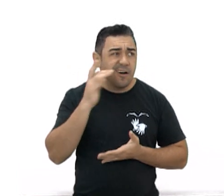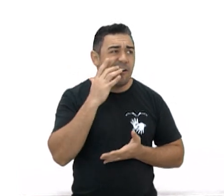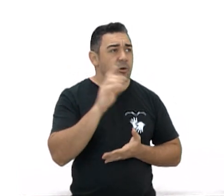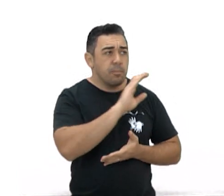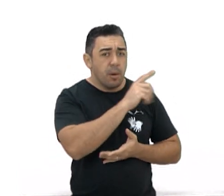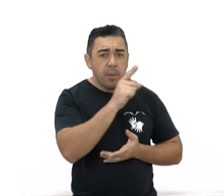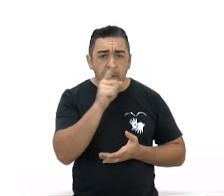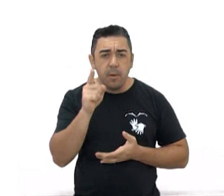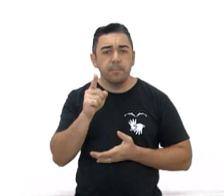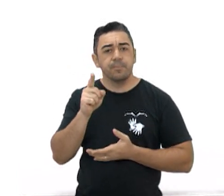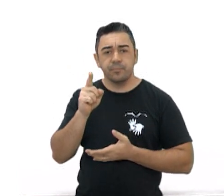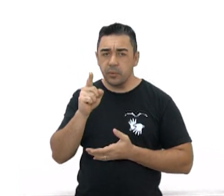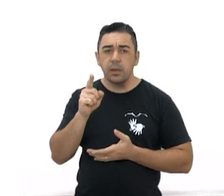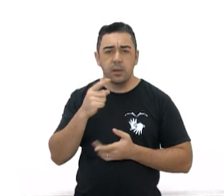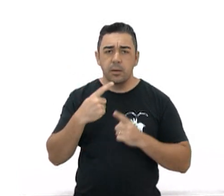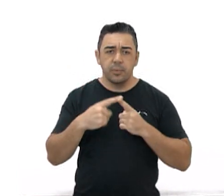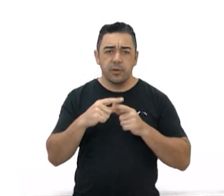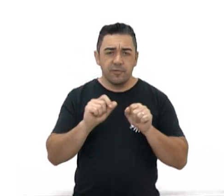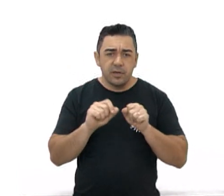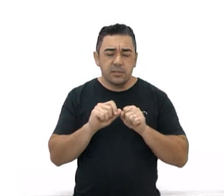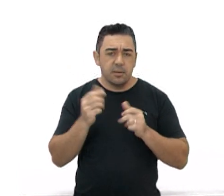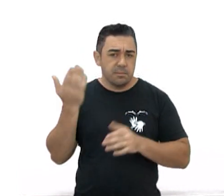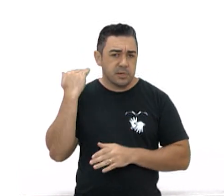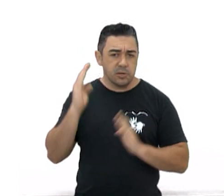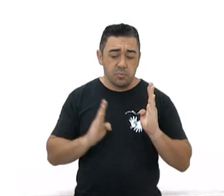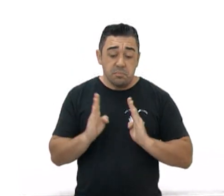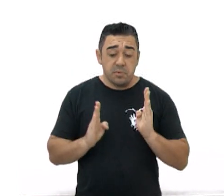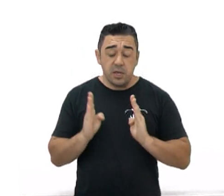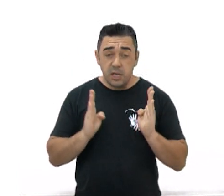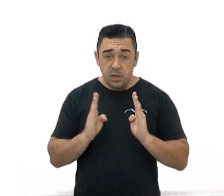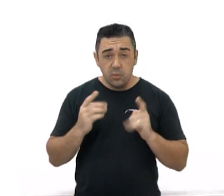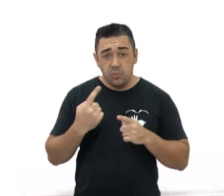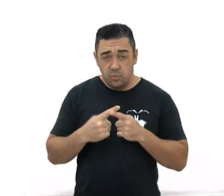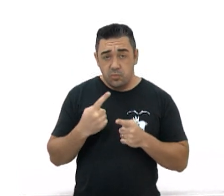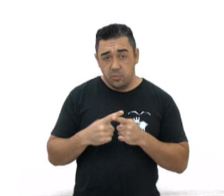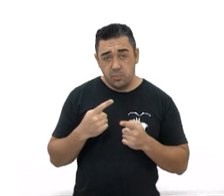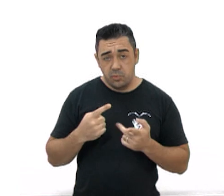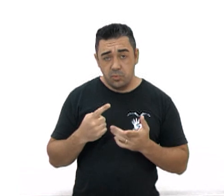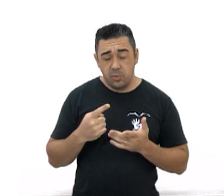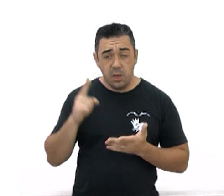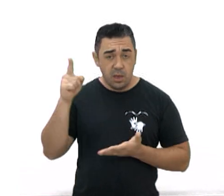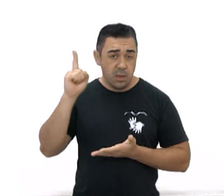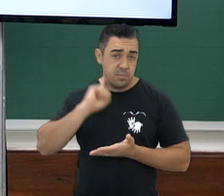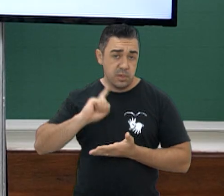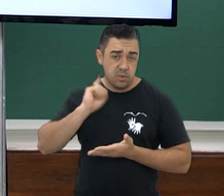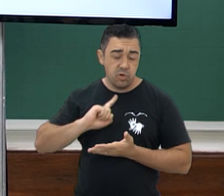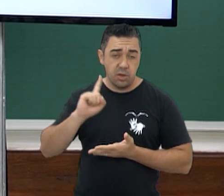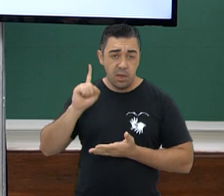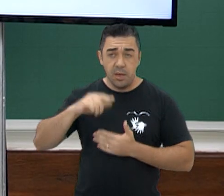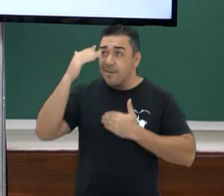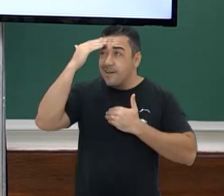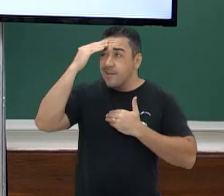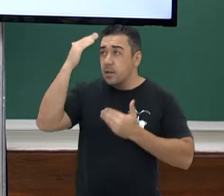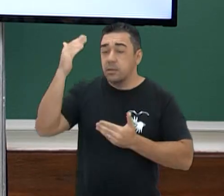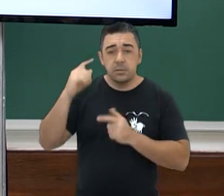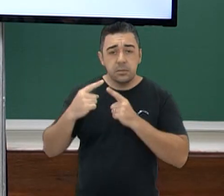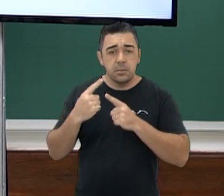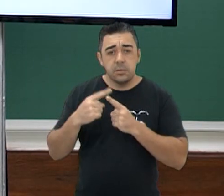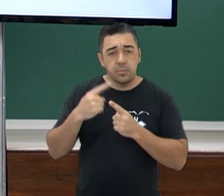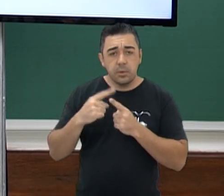ouro na decoração, porque era a maneira deles agradecerem por